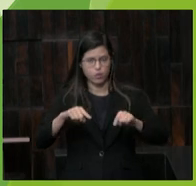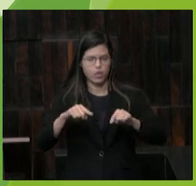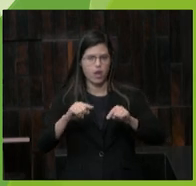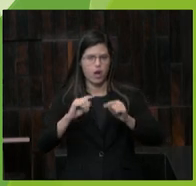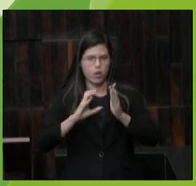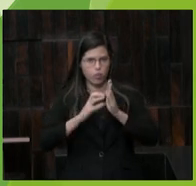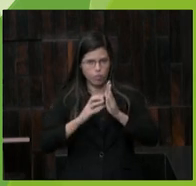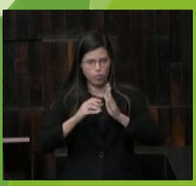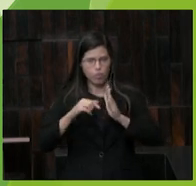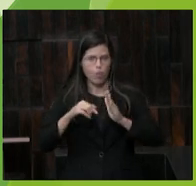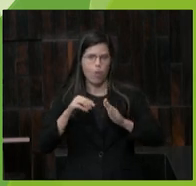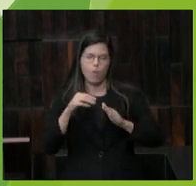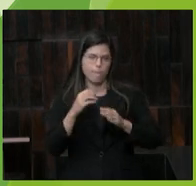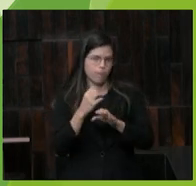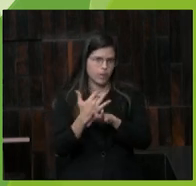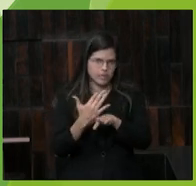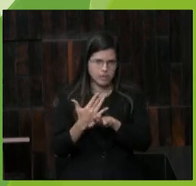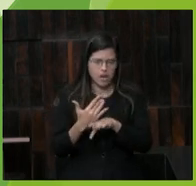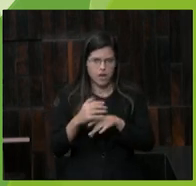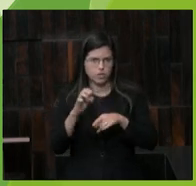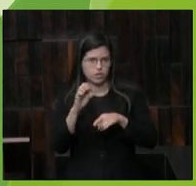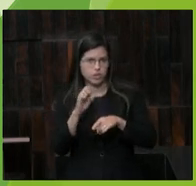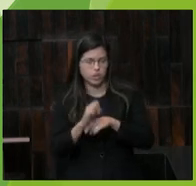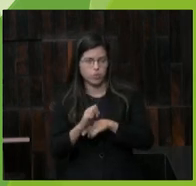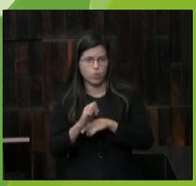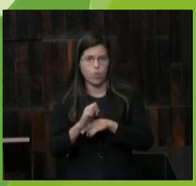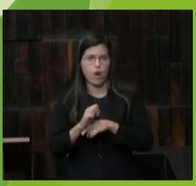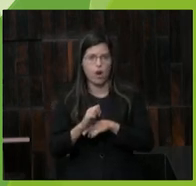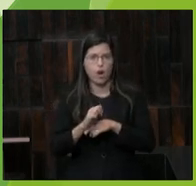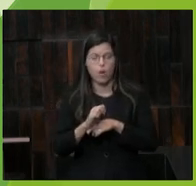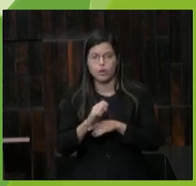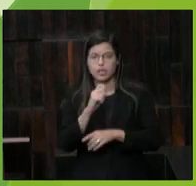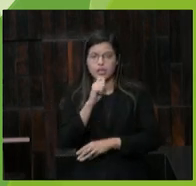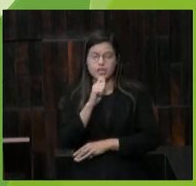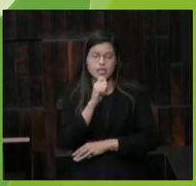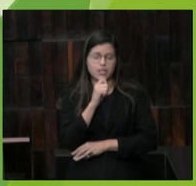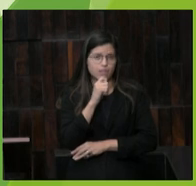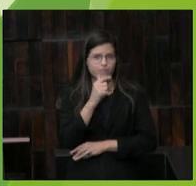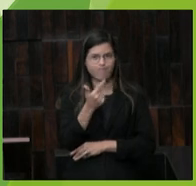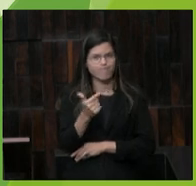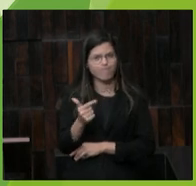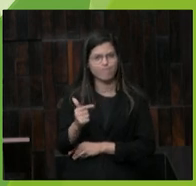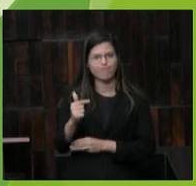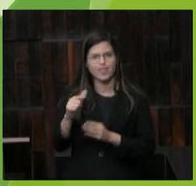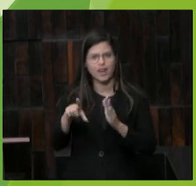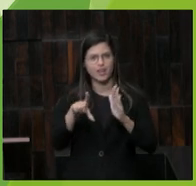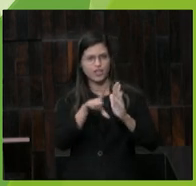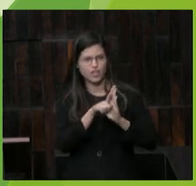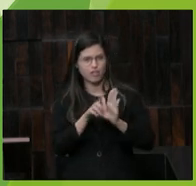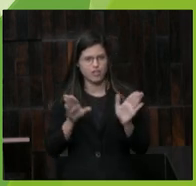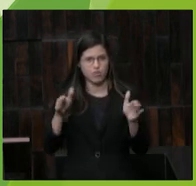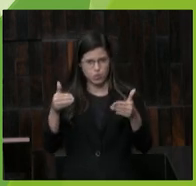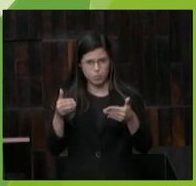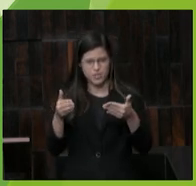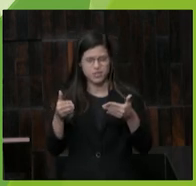nos municípios do Estado que ainda não têm a legislação específica, a gente já conseguiu em alguns